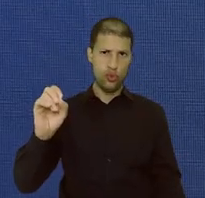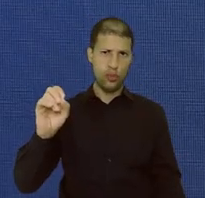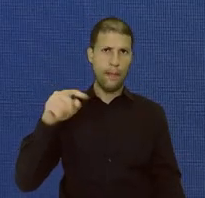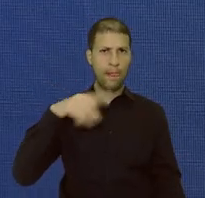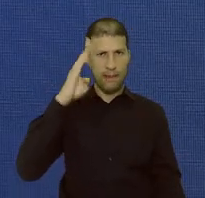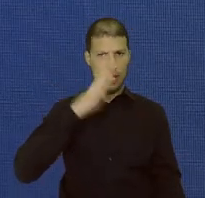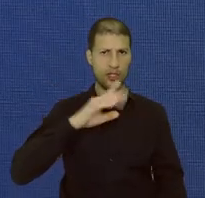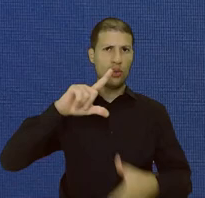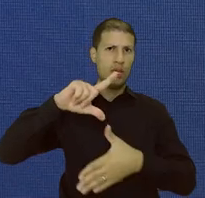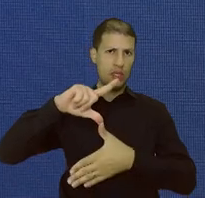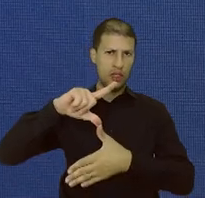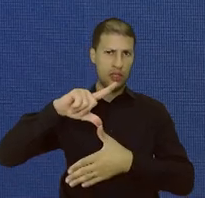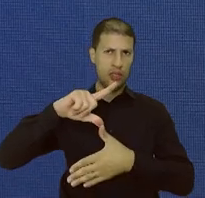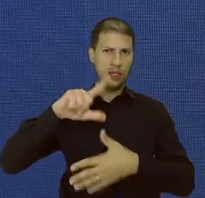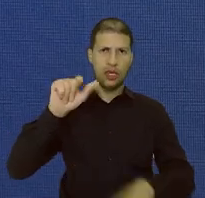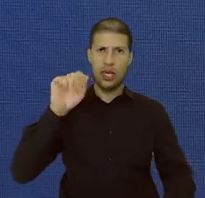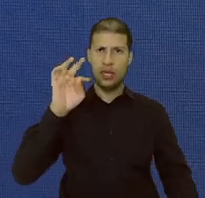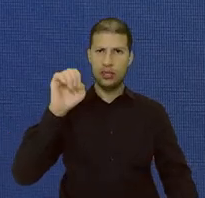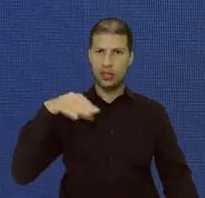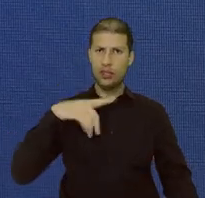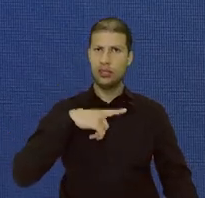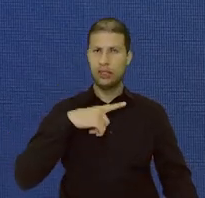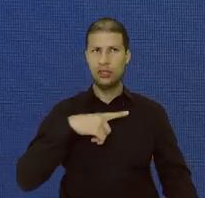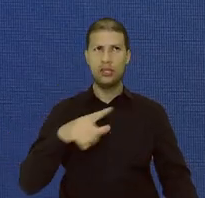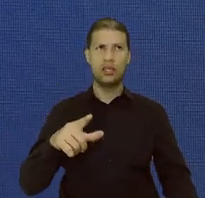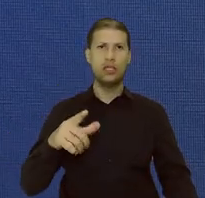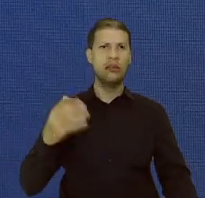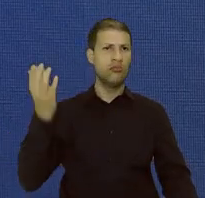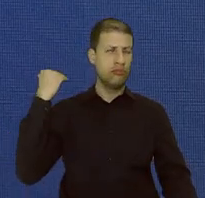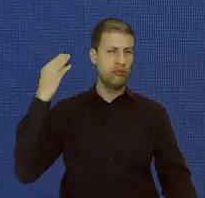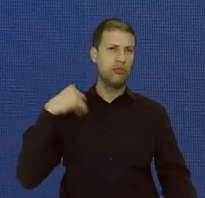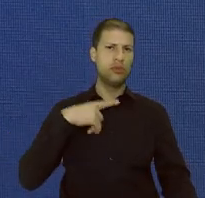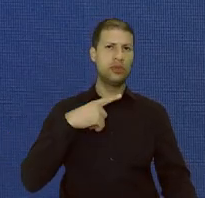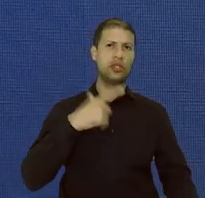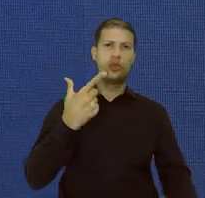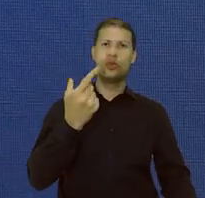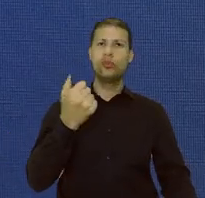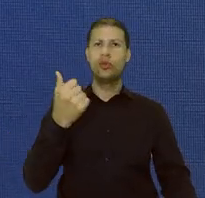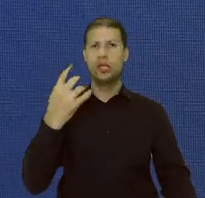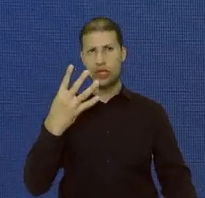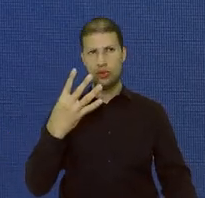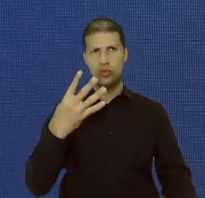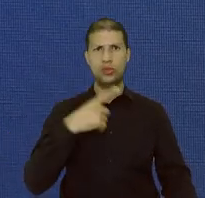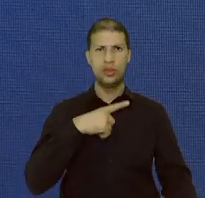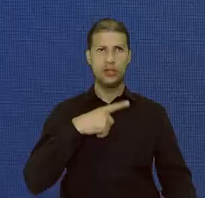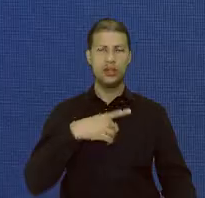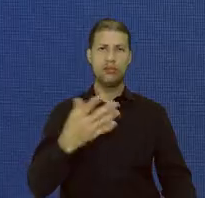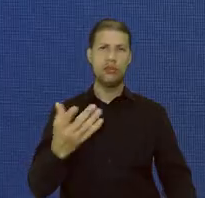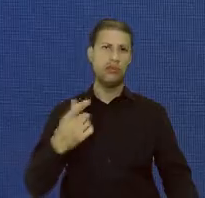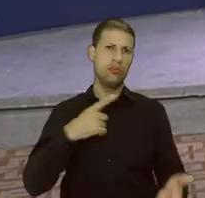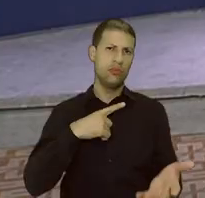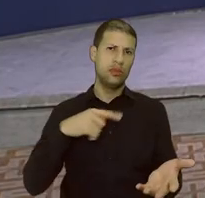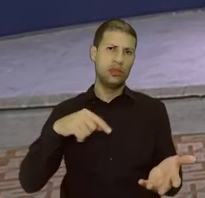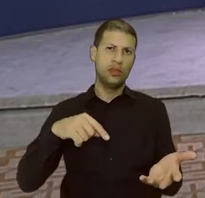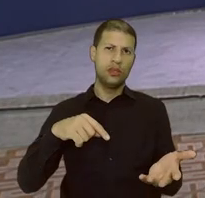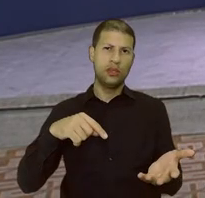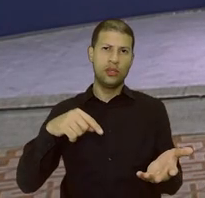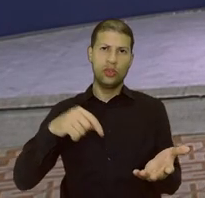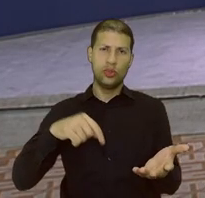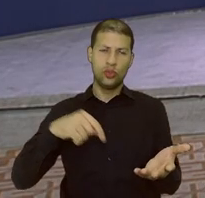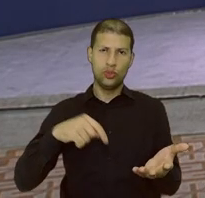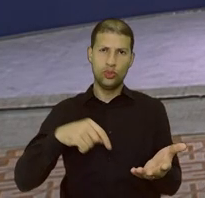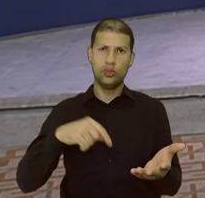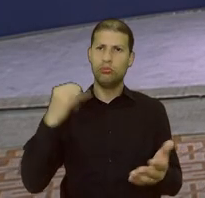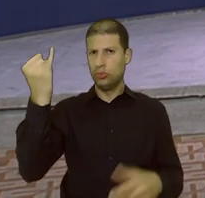latam você teve a Globo lá atrás em 2014 Campos Argentina que hoje é bem é bem é bem relevante